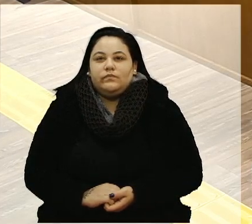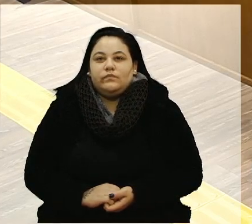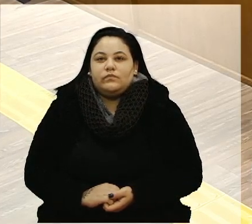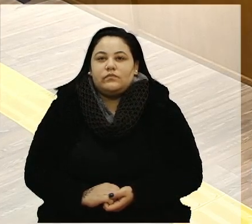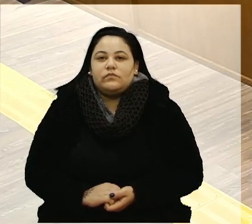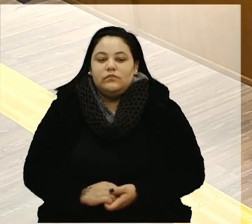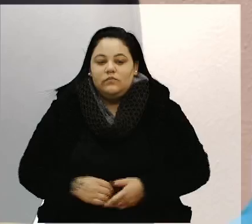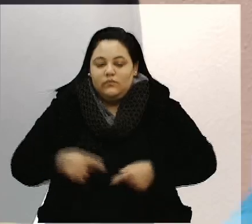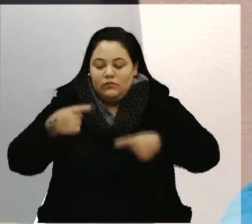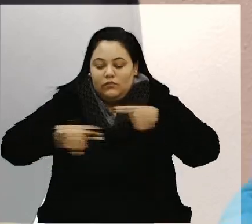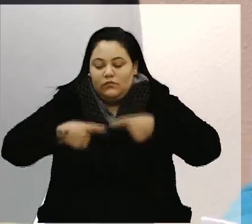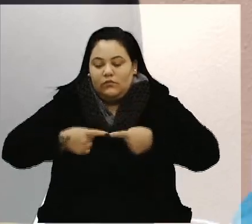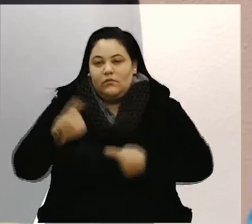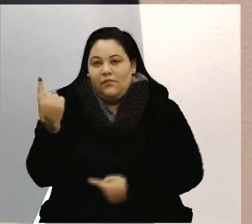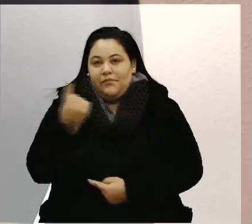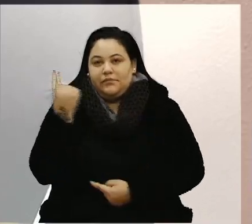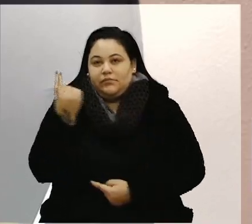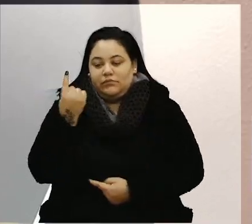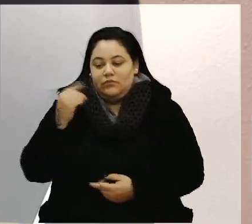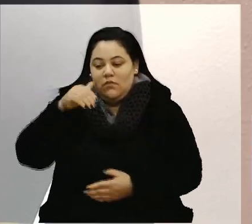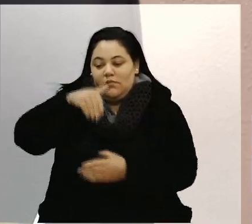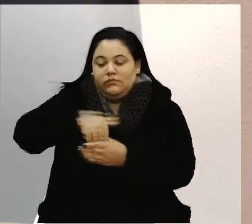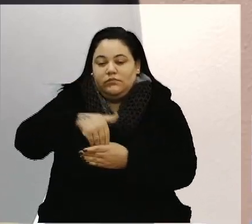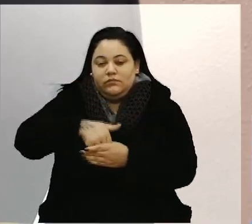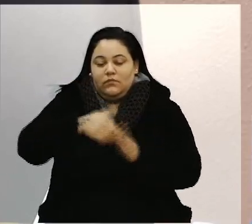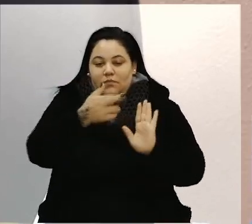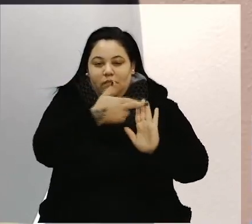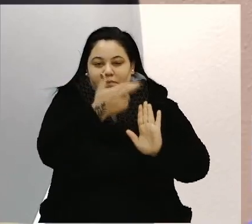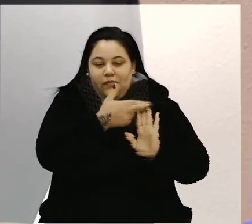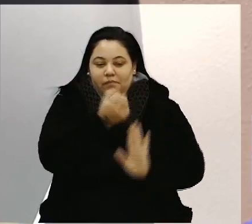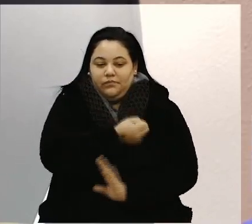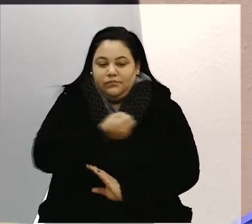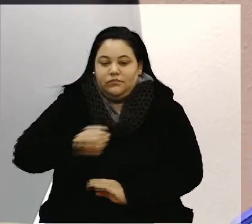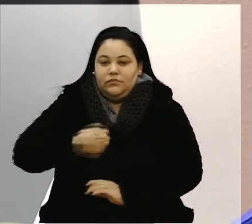Em discussão única e votação, o requerimento número